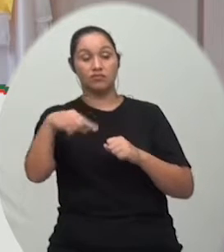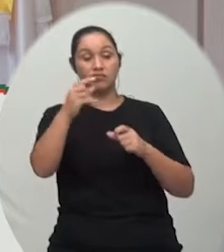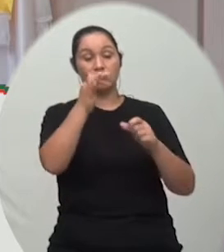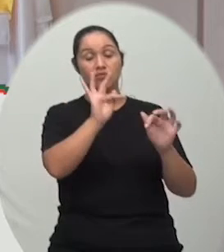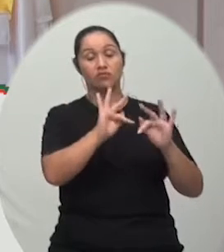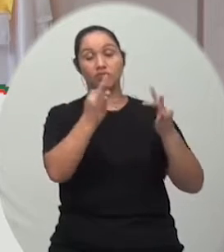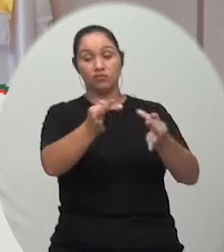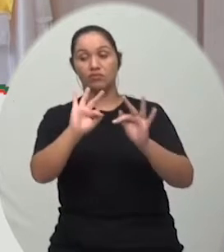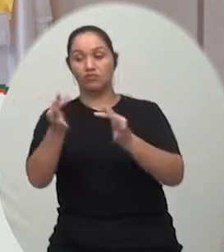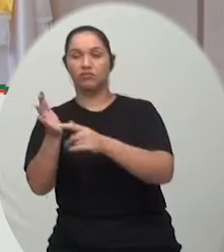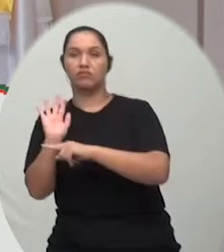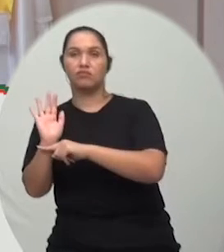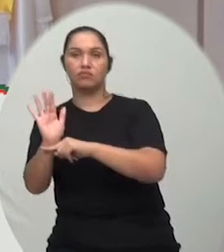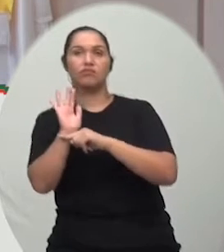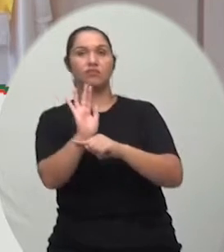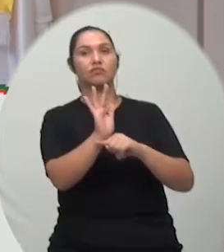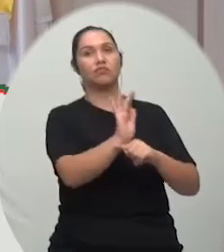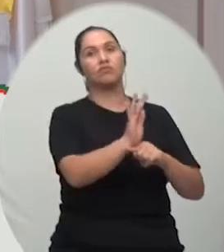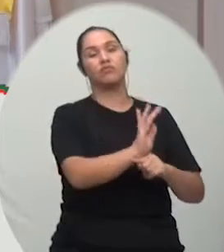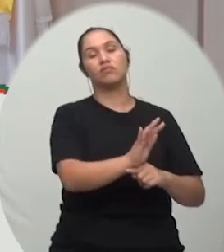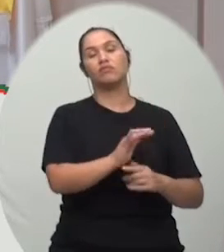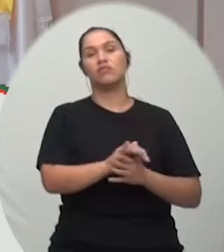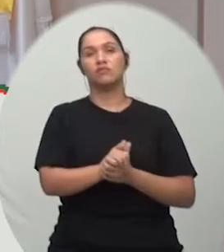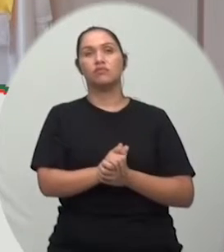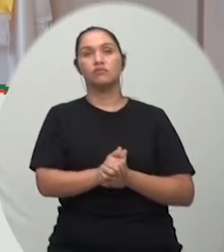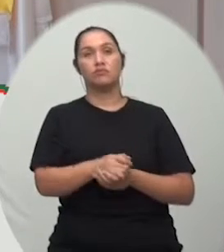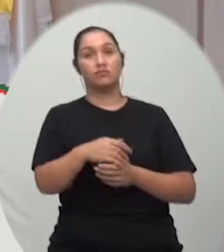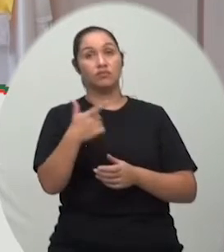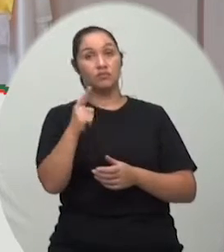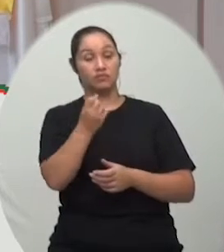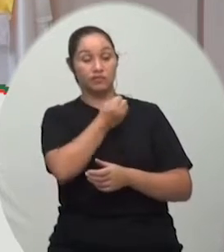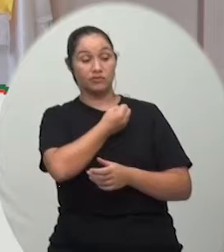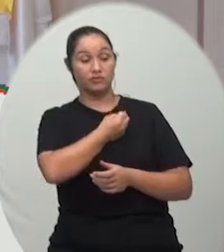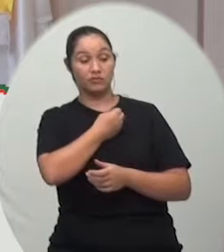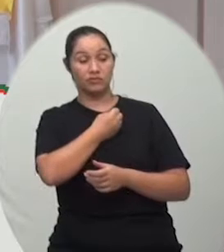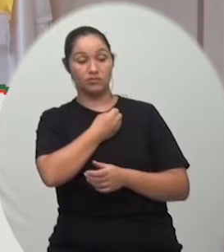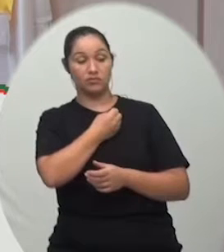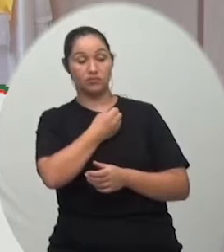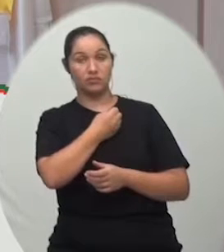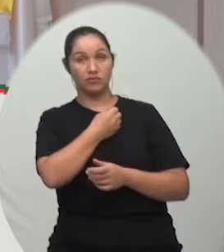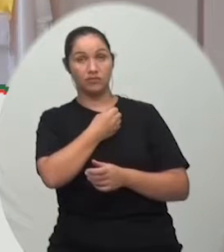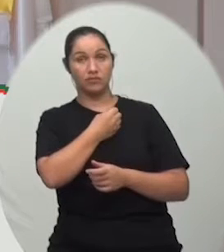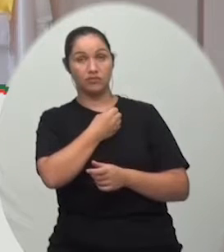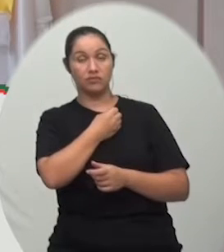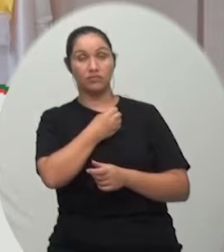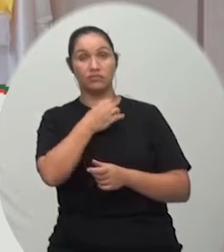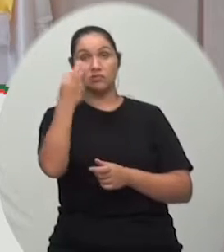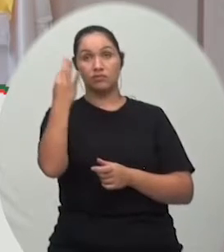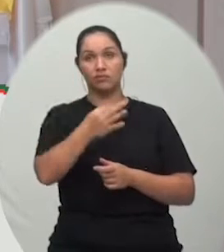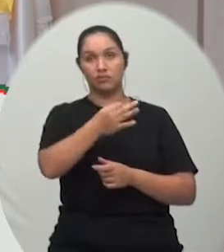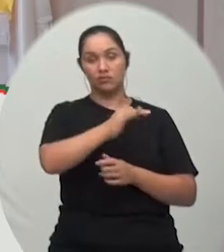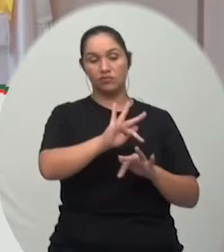que não se coloque um limitador, mas que realmente se possa fazer e atender as famílias